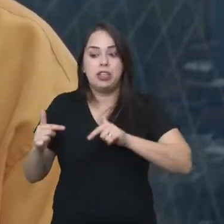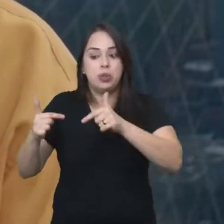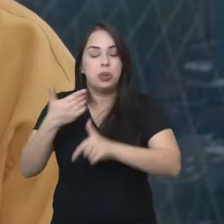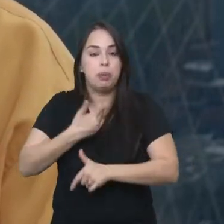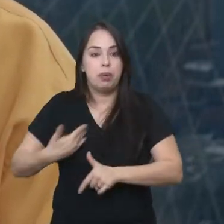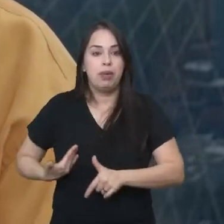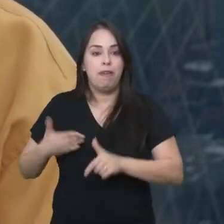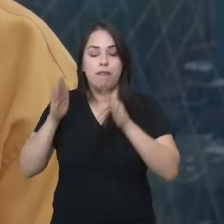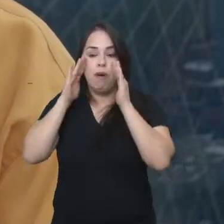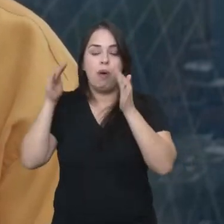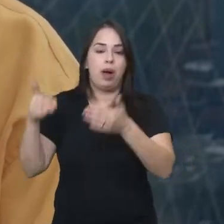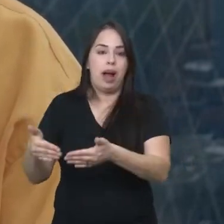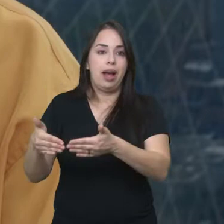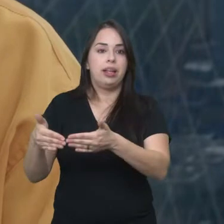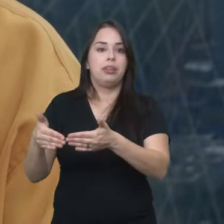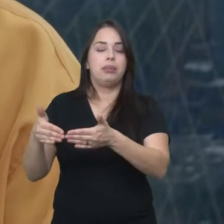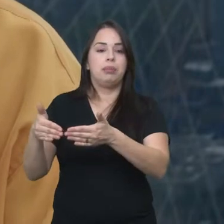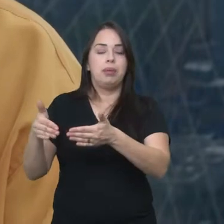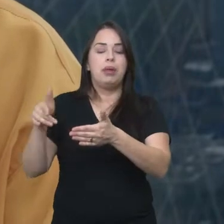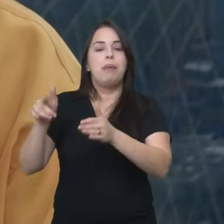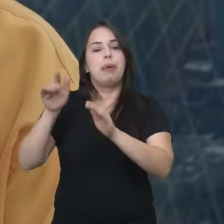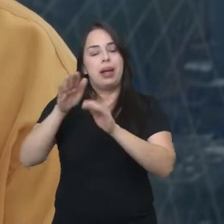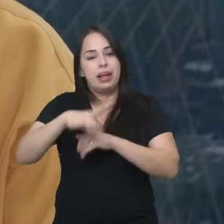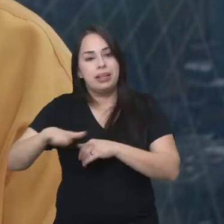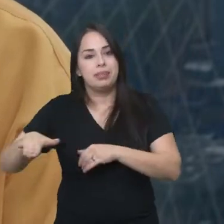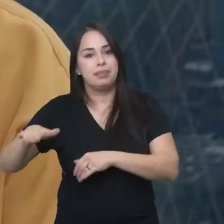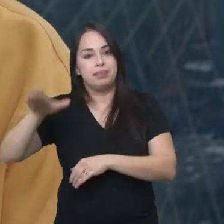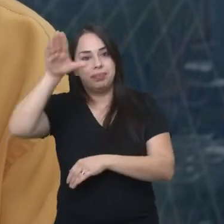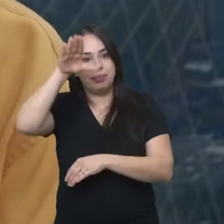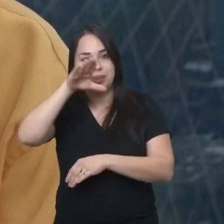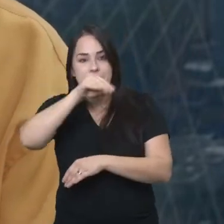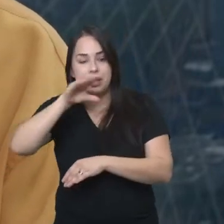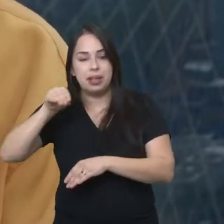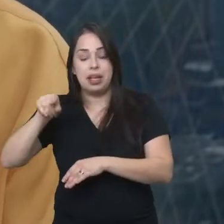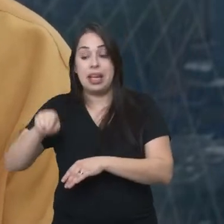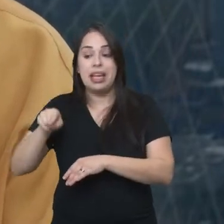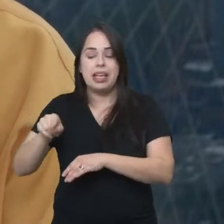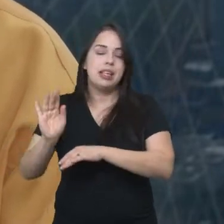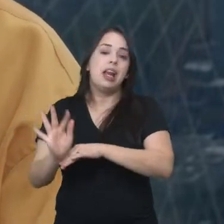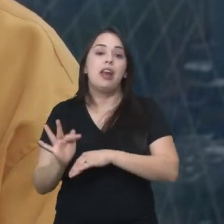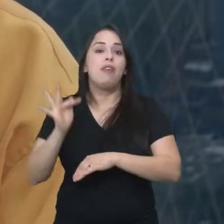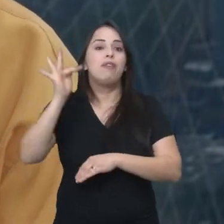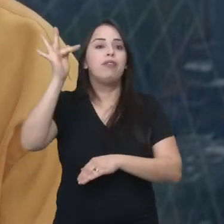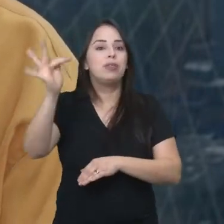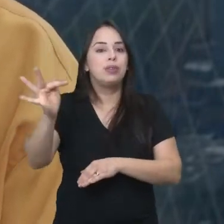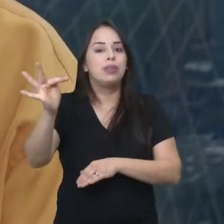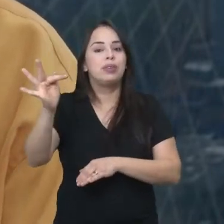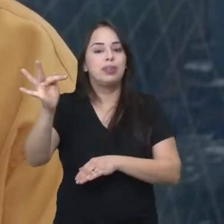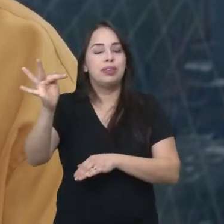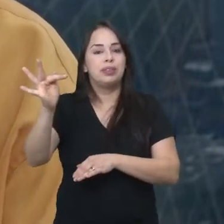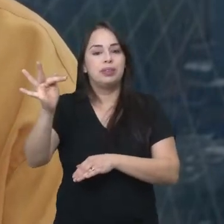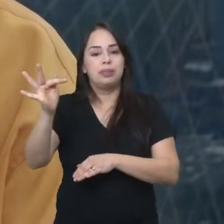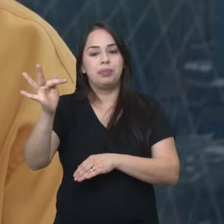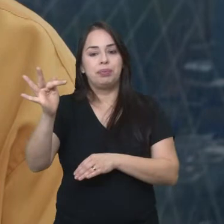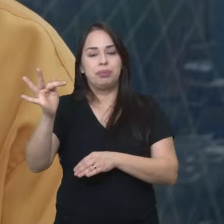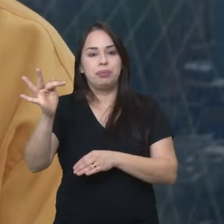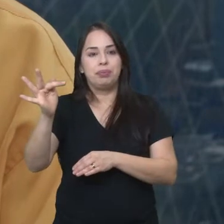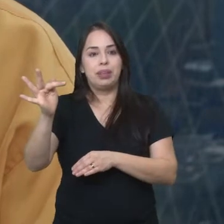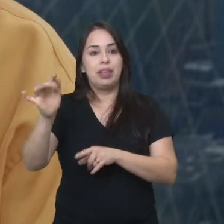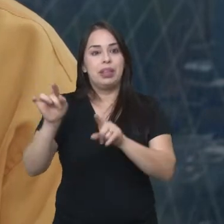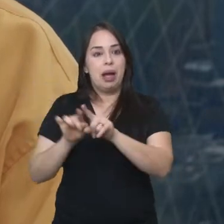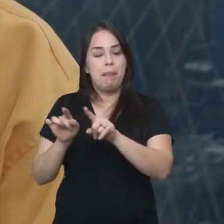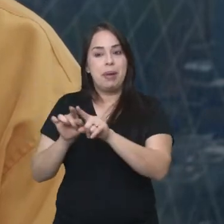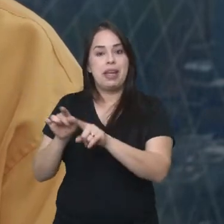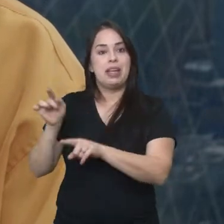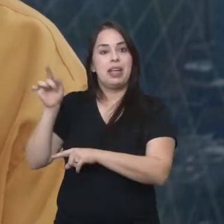a criança e adolescente, né, para que, depende, lá na frente, ele possa ser certificado, né, como um